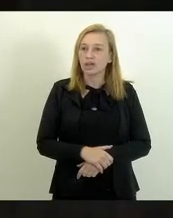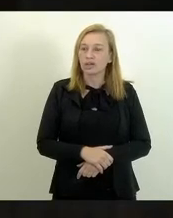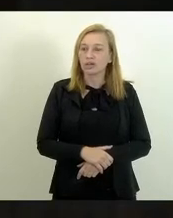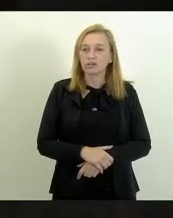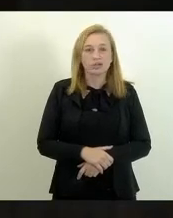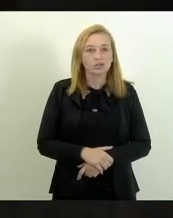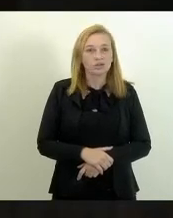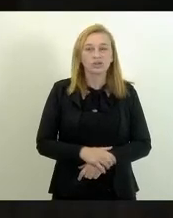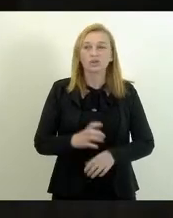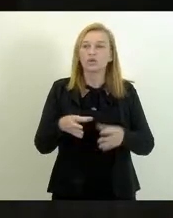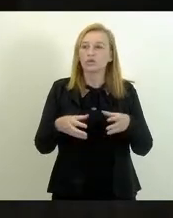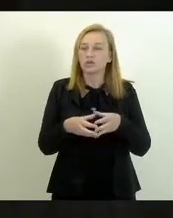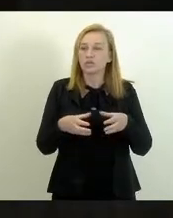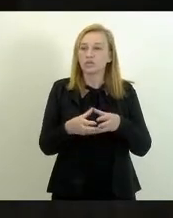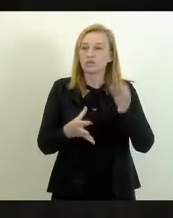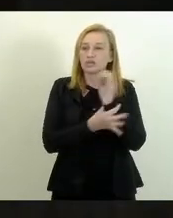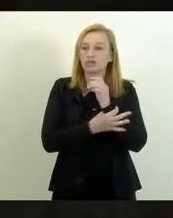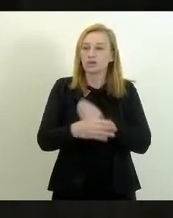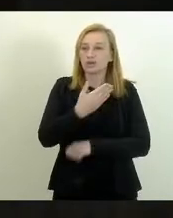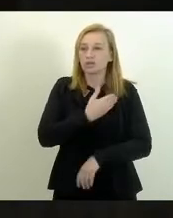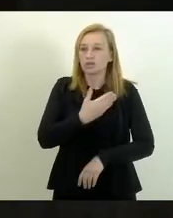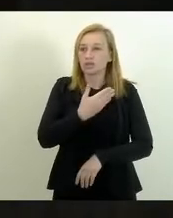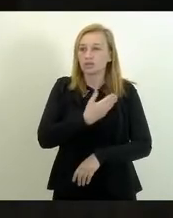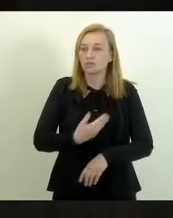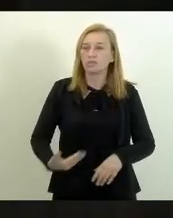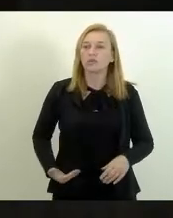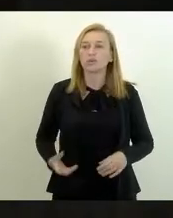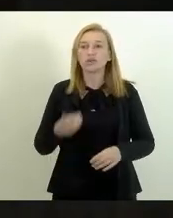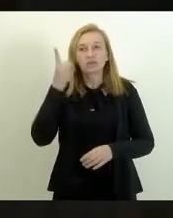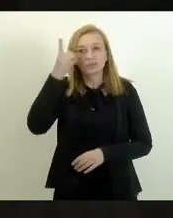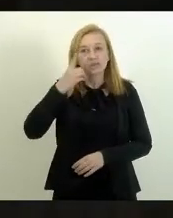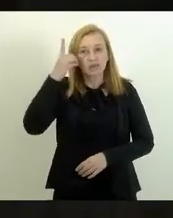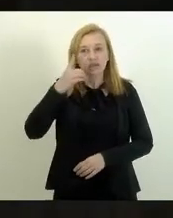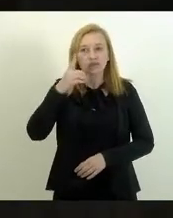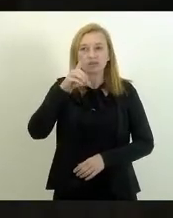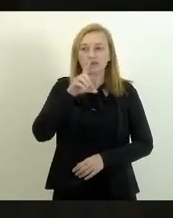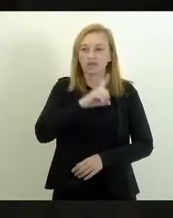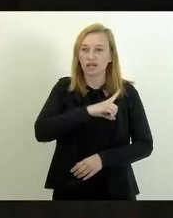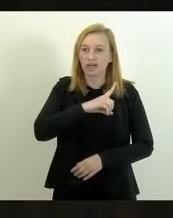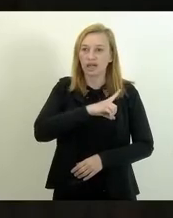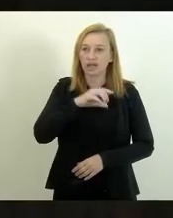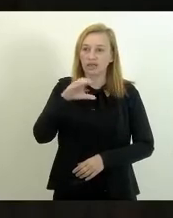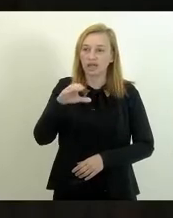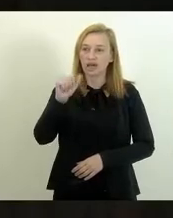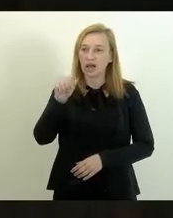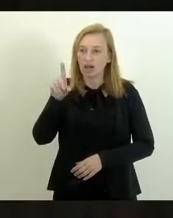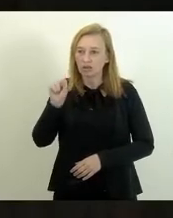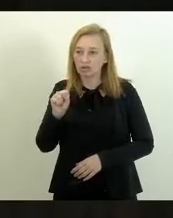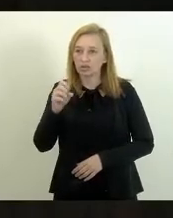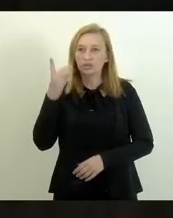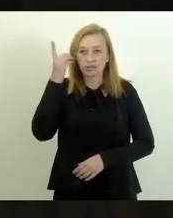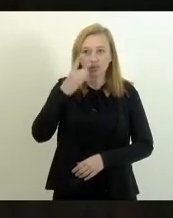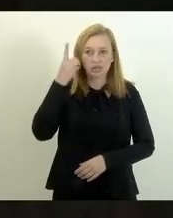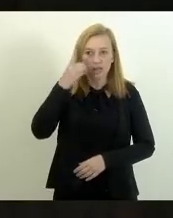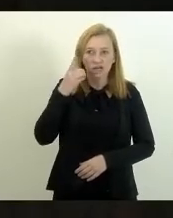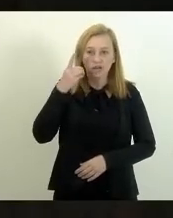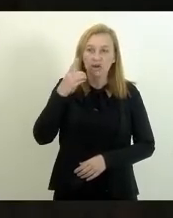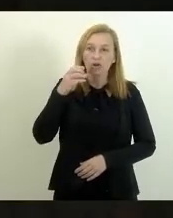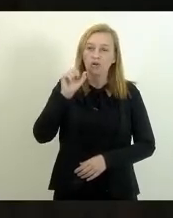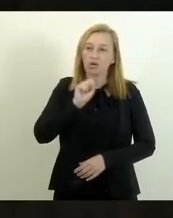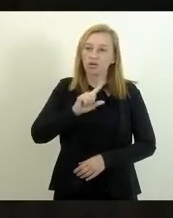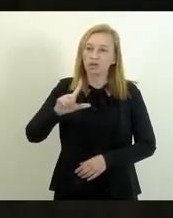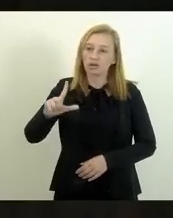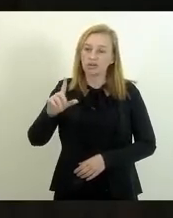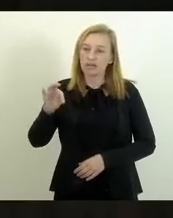Pela Comissão de Segurança Pública, deputado Carlos, deputado delegado Carlos Augusto. Deputado Coronel Salema. Deputada Marta